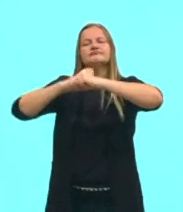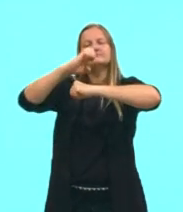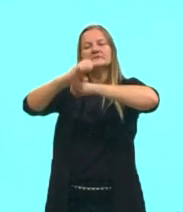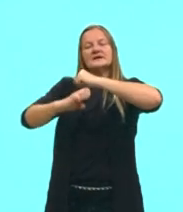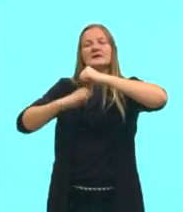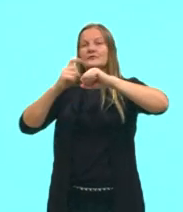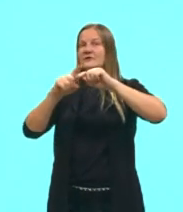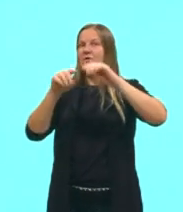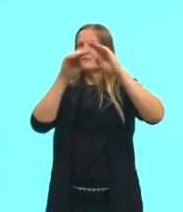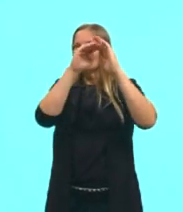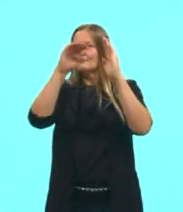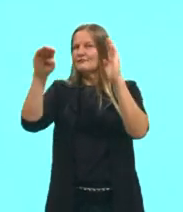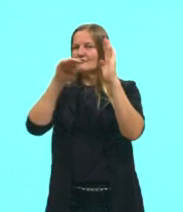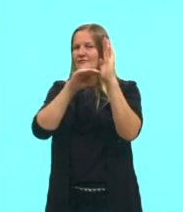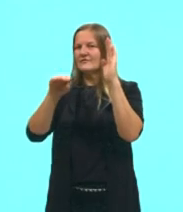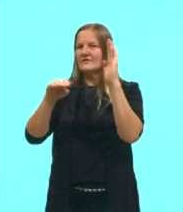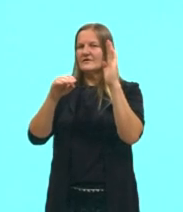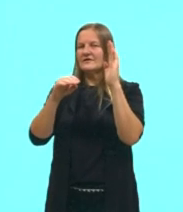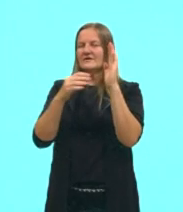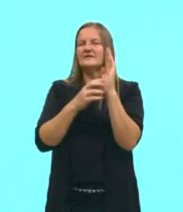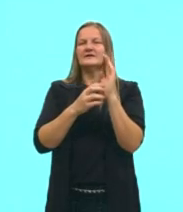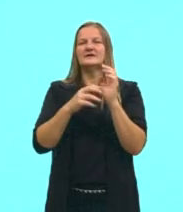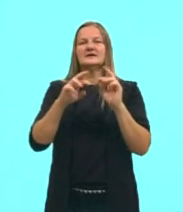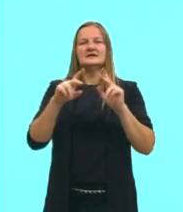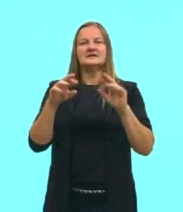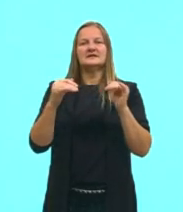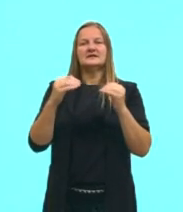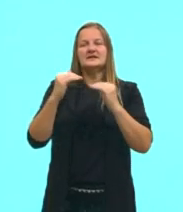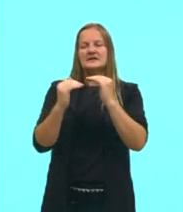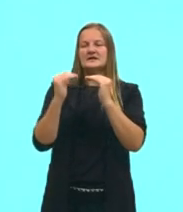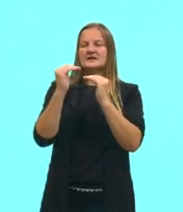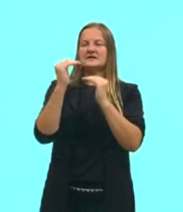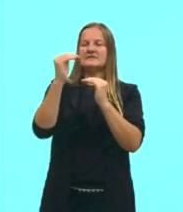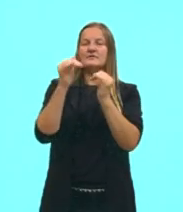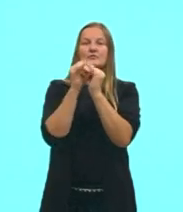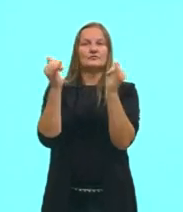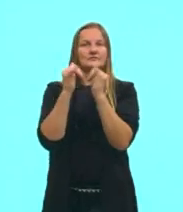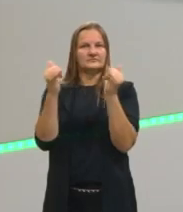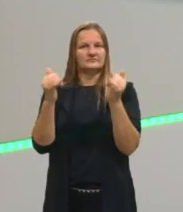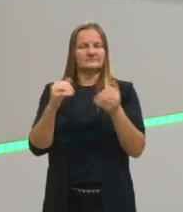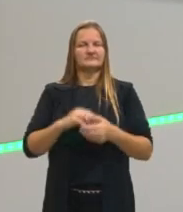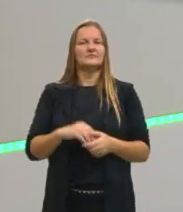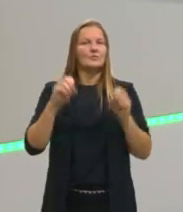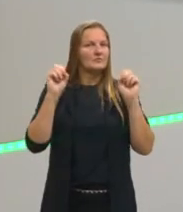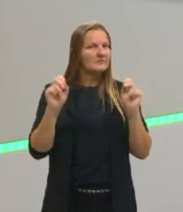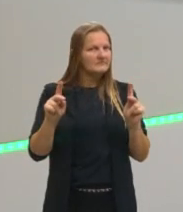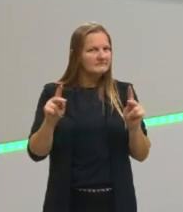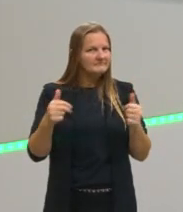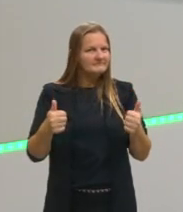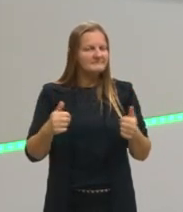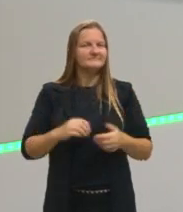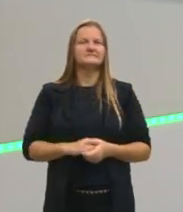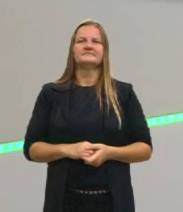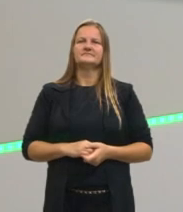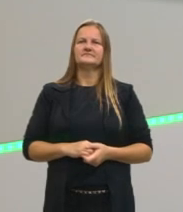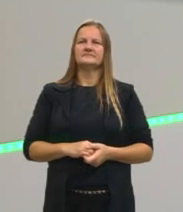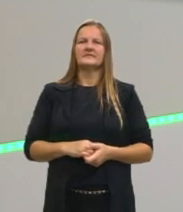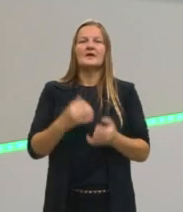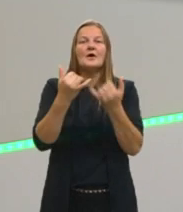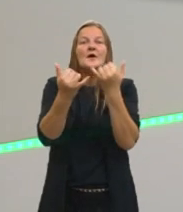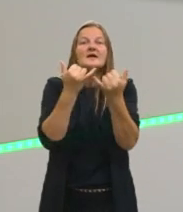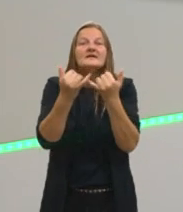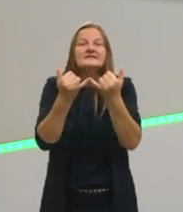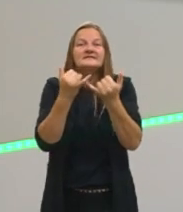usa elétrons mas a camadas então é importante saber essa diferença certo aqui um exercício